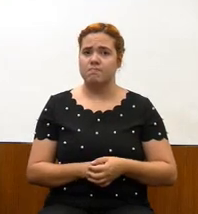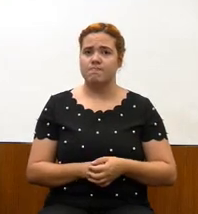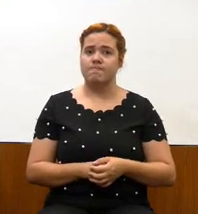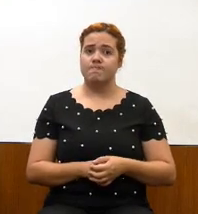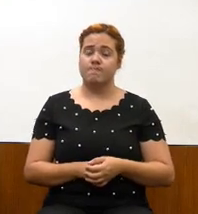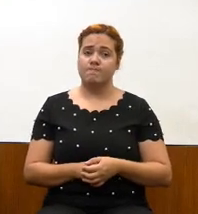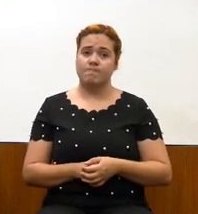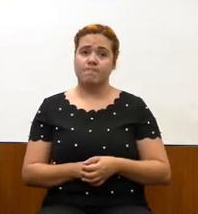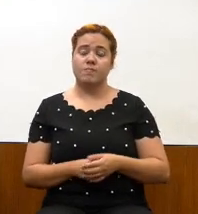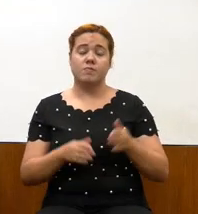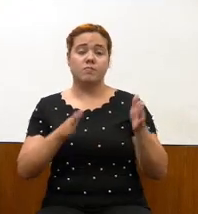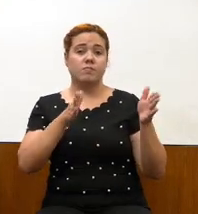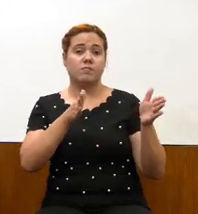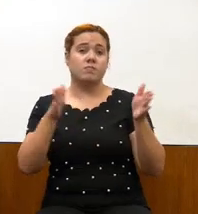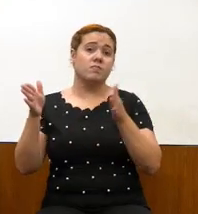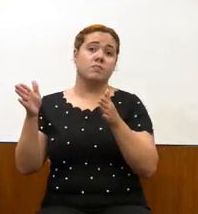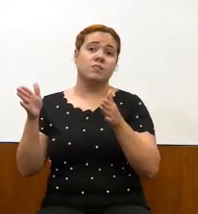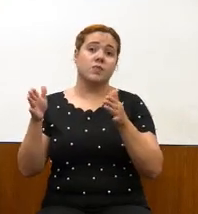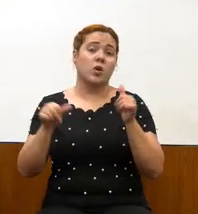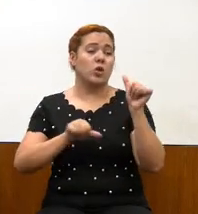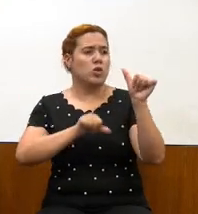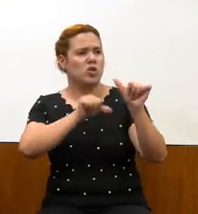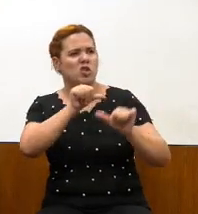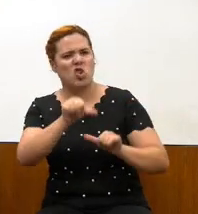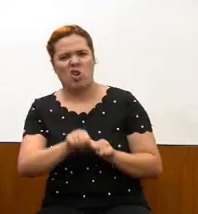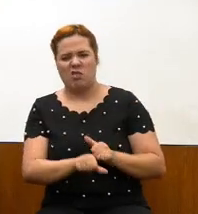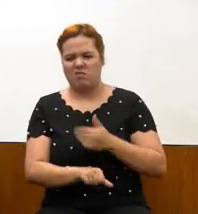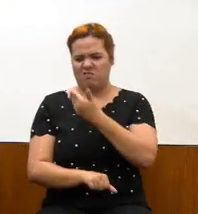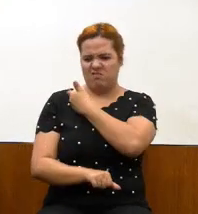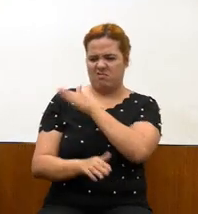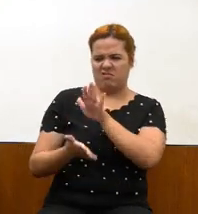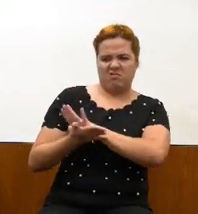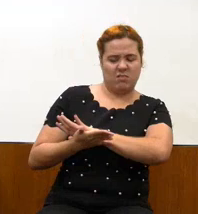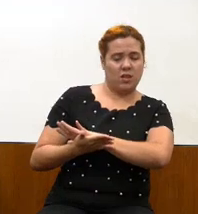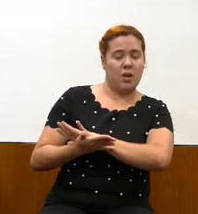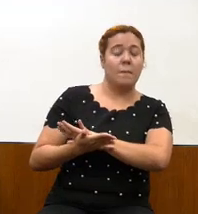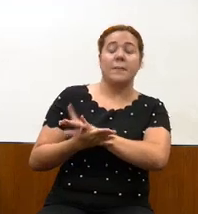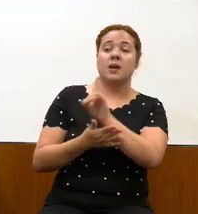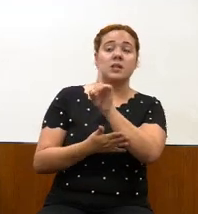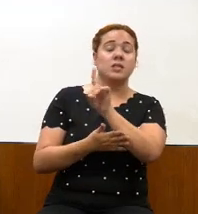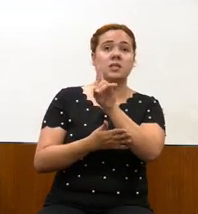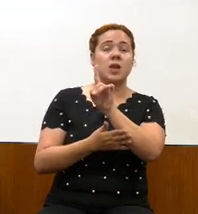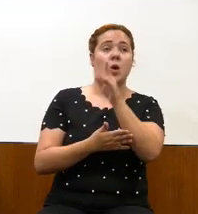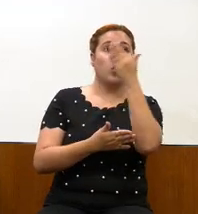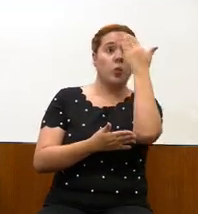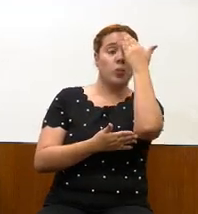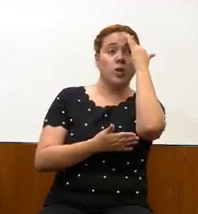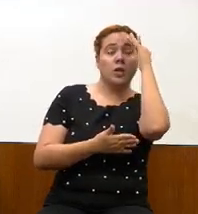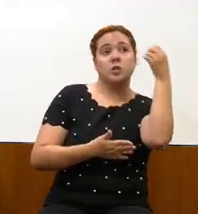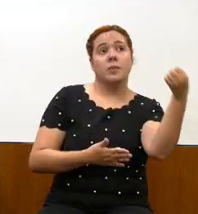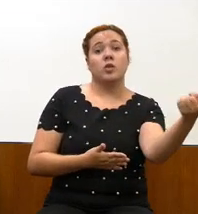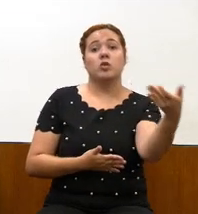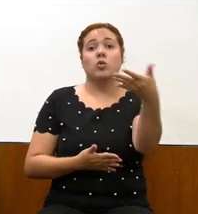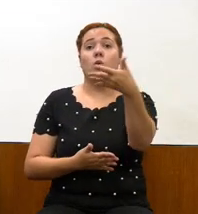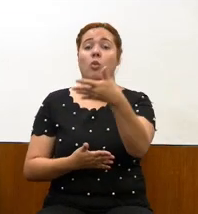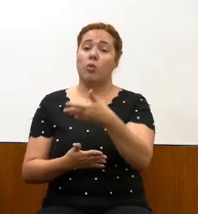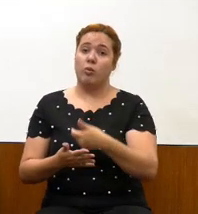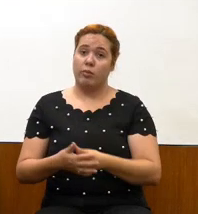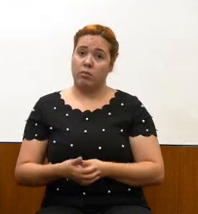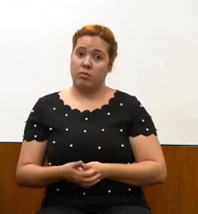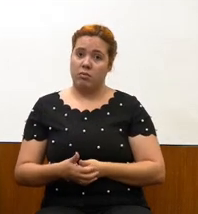esse primeiro slide está falando, que é trocar o preconceito por um novo conceito. E a gente só estabelece novos conceitos quando a